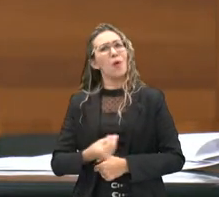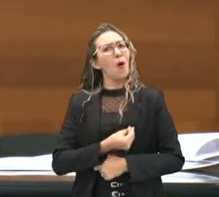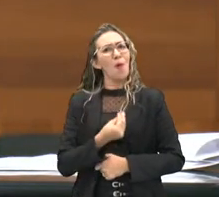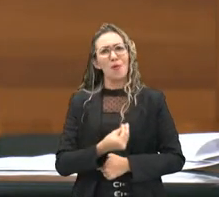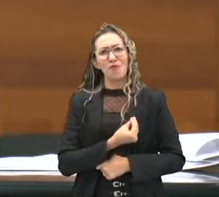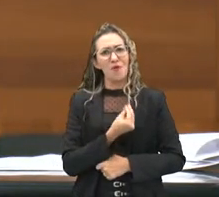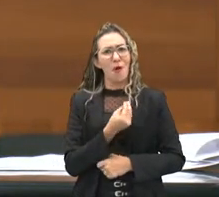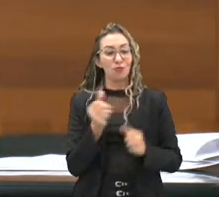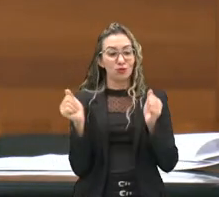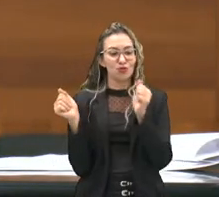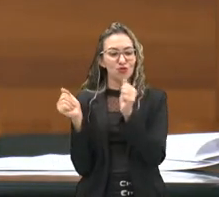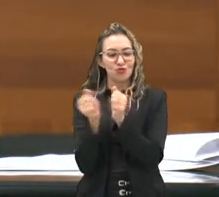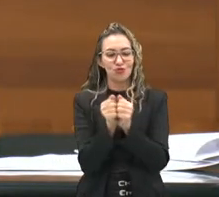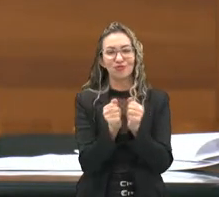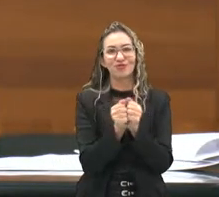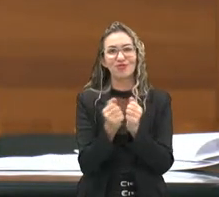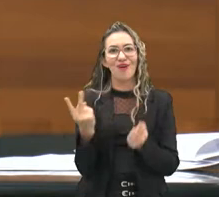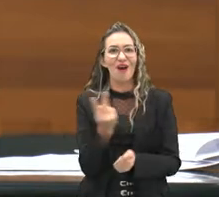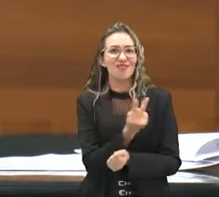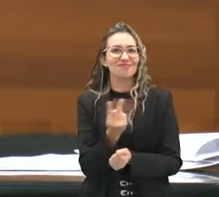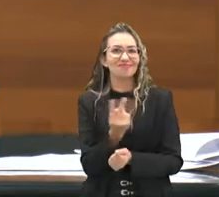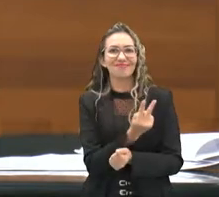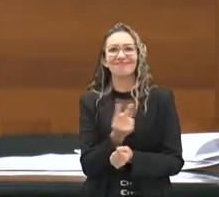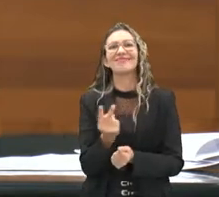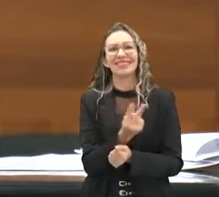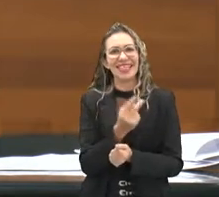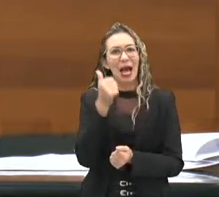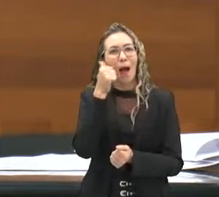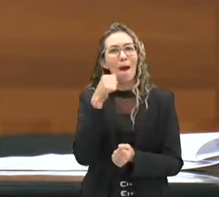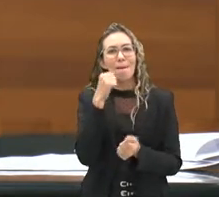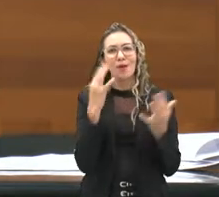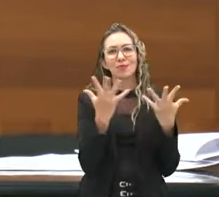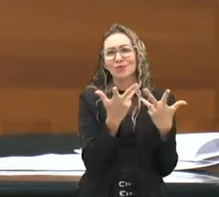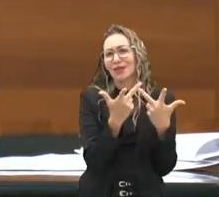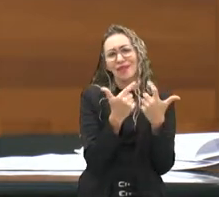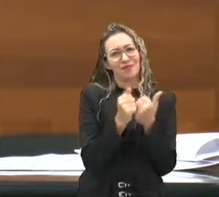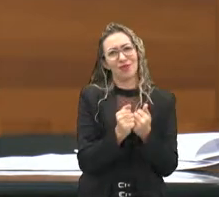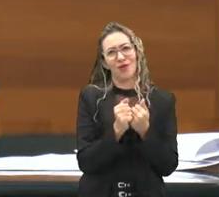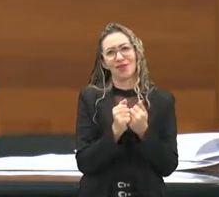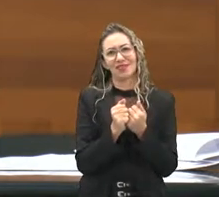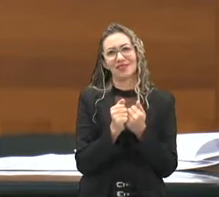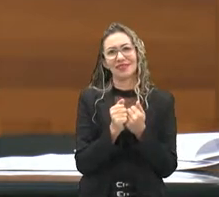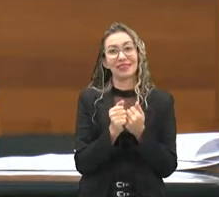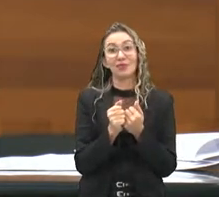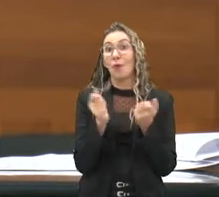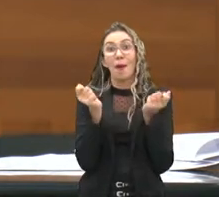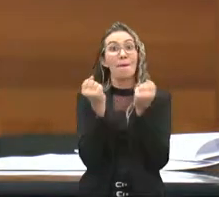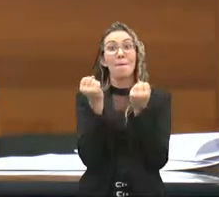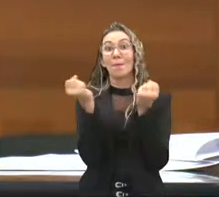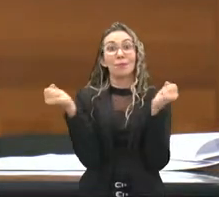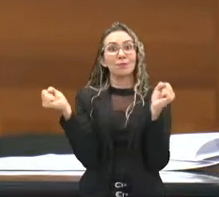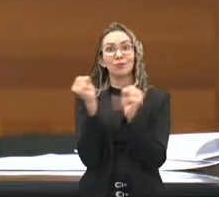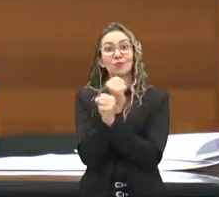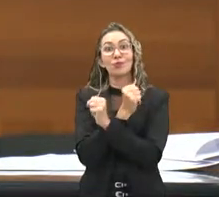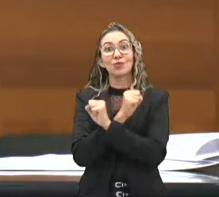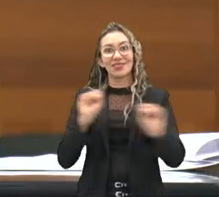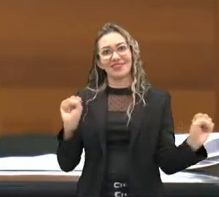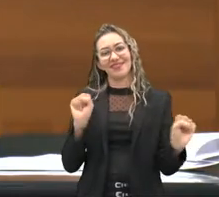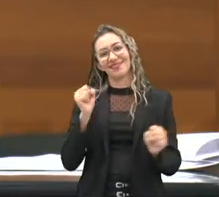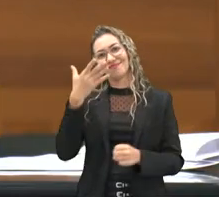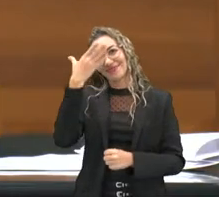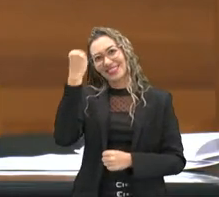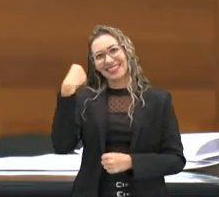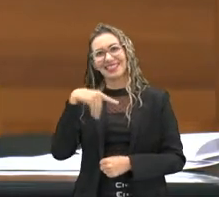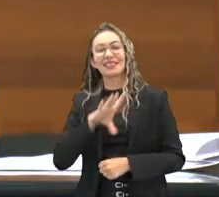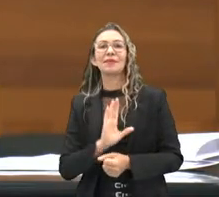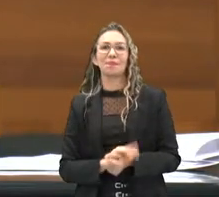Dona Consuelo, uma mulher maravilhosa e inesquecível. Não seria sido por 4 vezes senadores